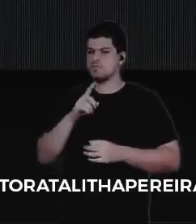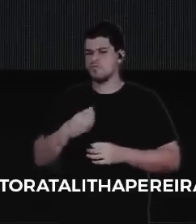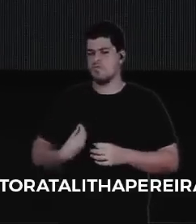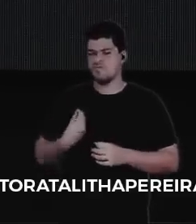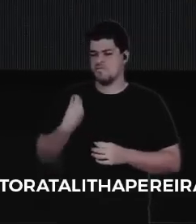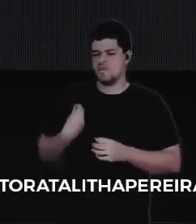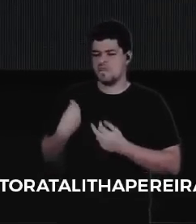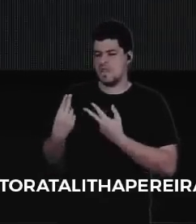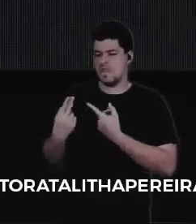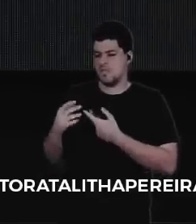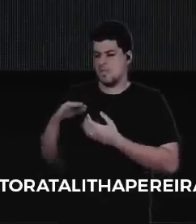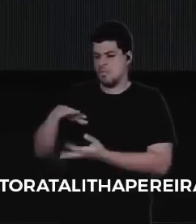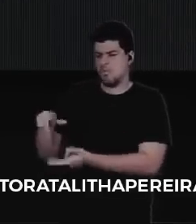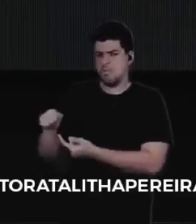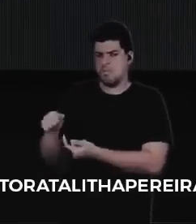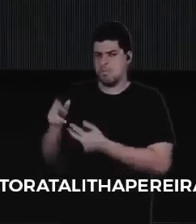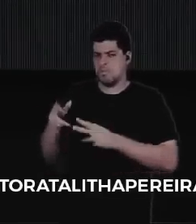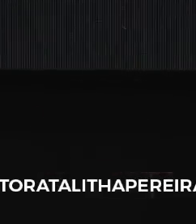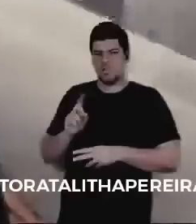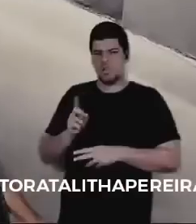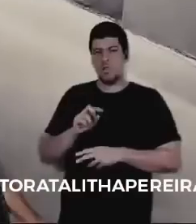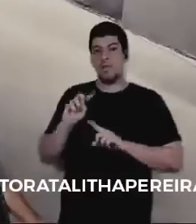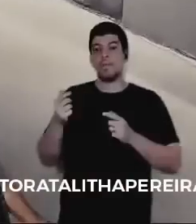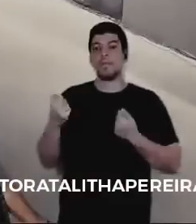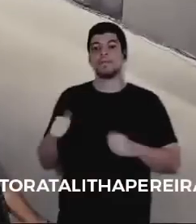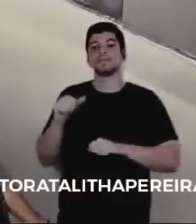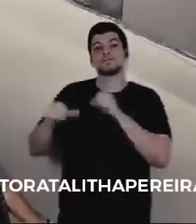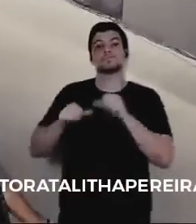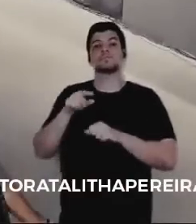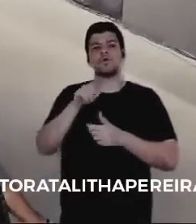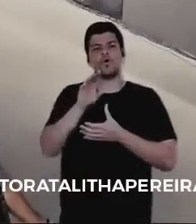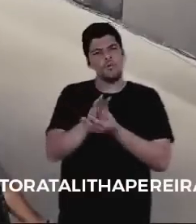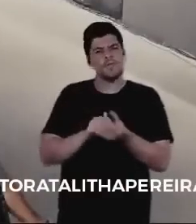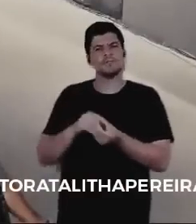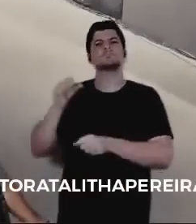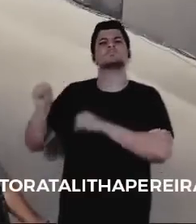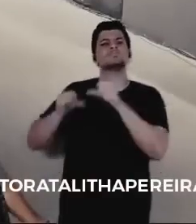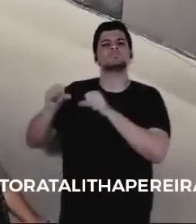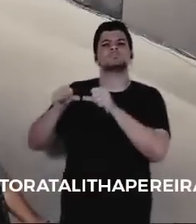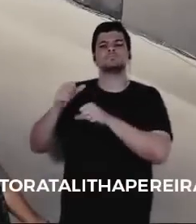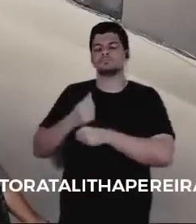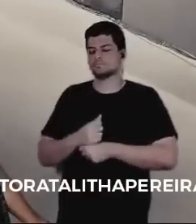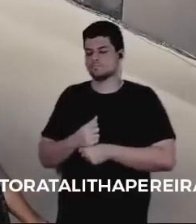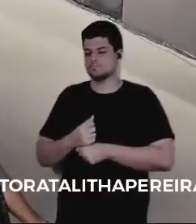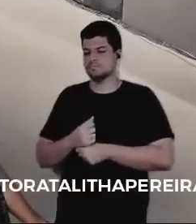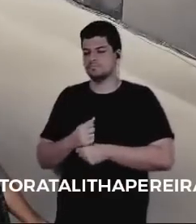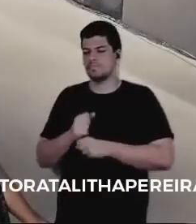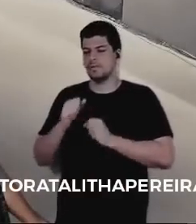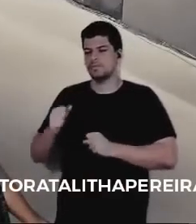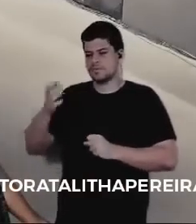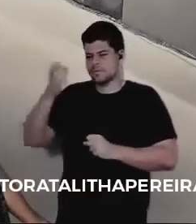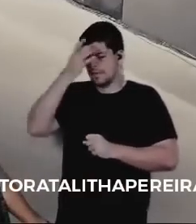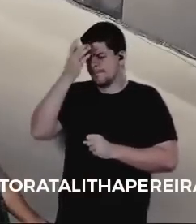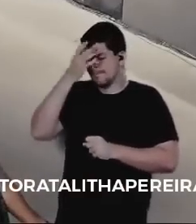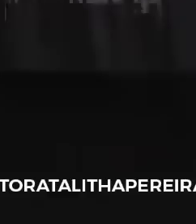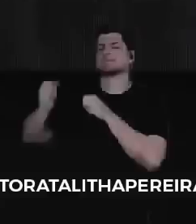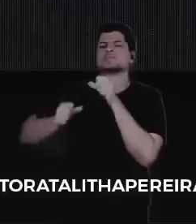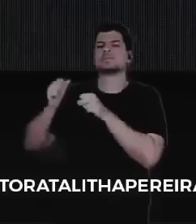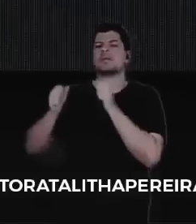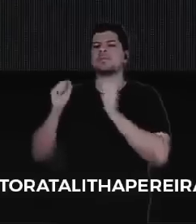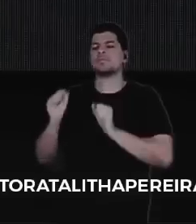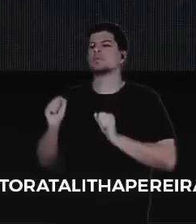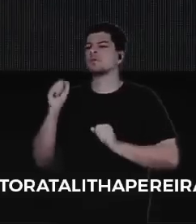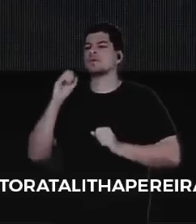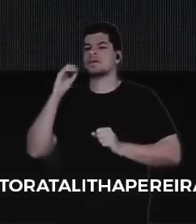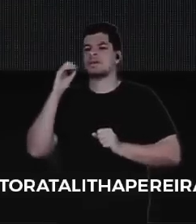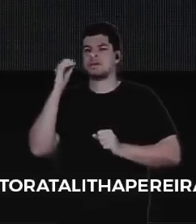Transformem-se. Fala bem alto assim. Transforme-se. Isso. Pela renovação da sua mente, para que sejam capazes de